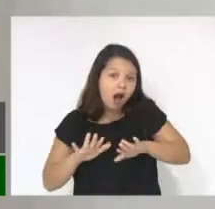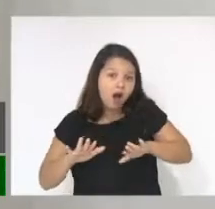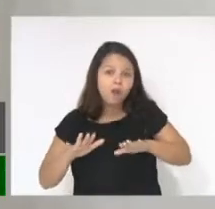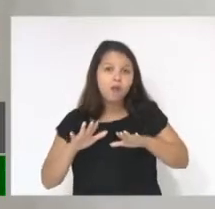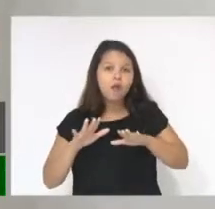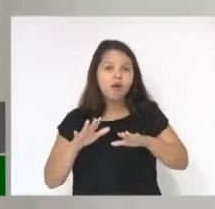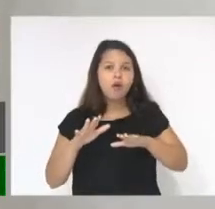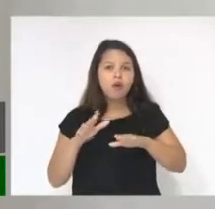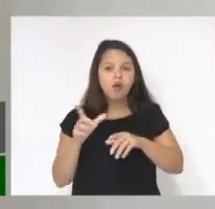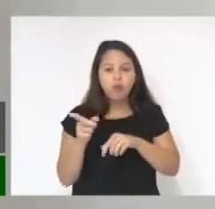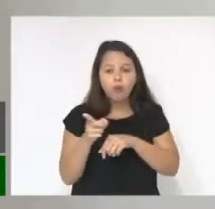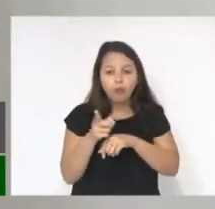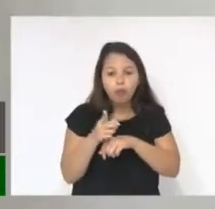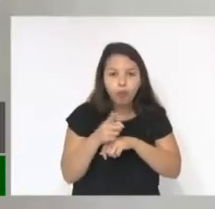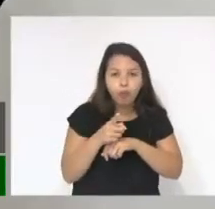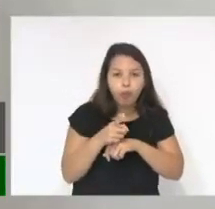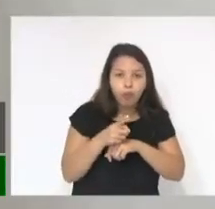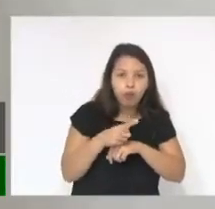com o Boquini,